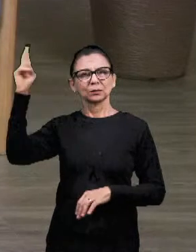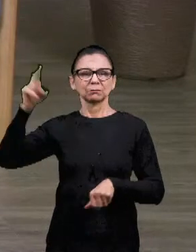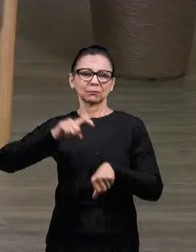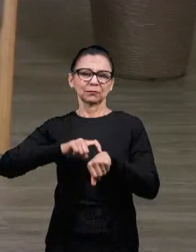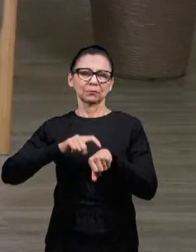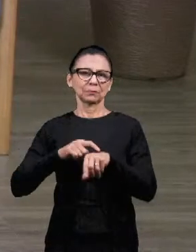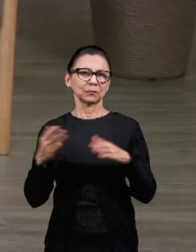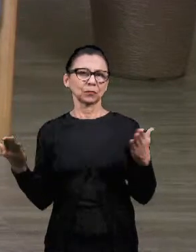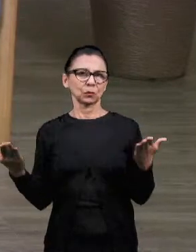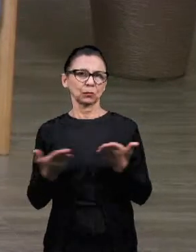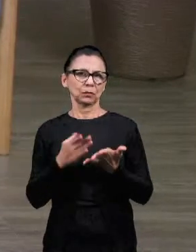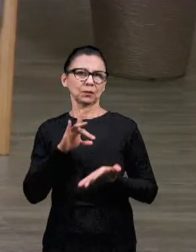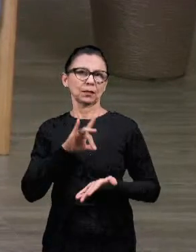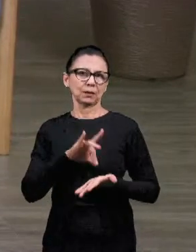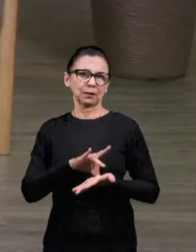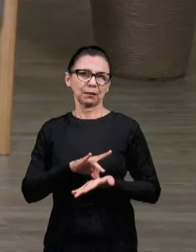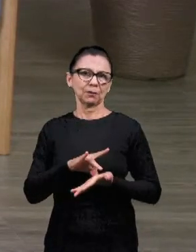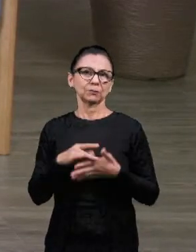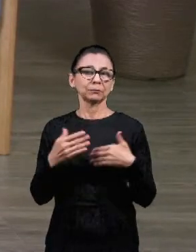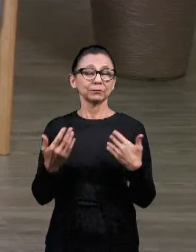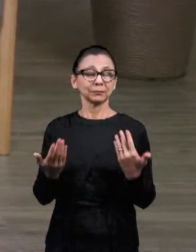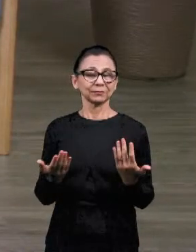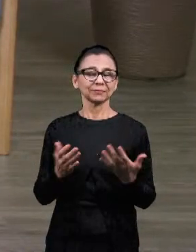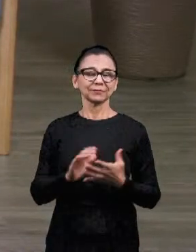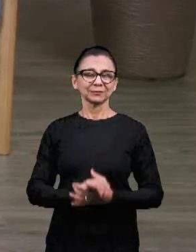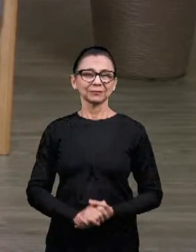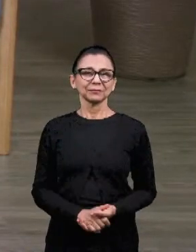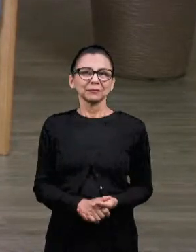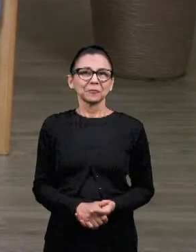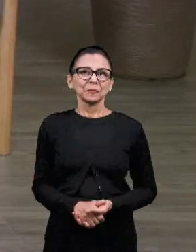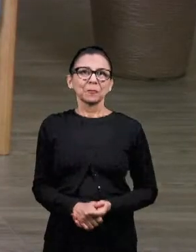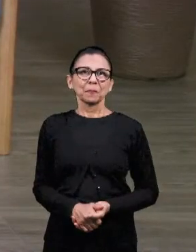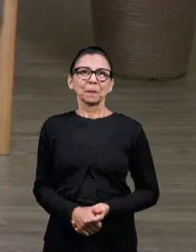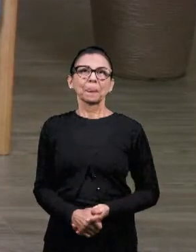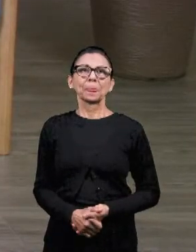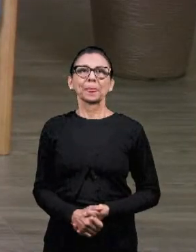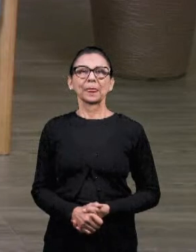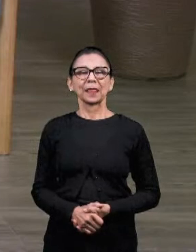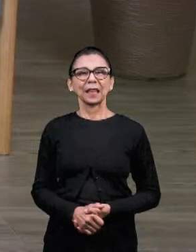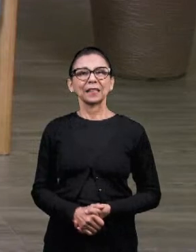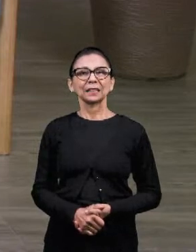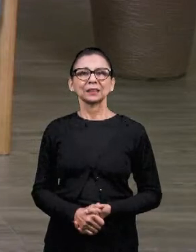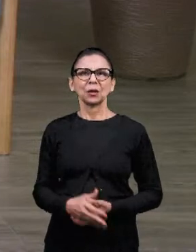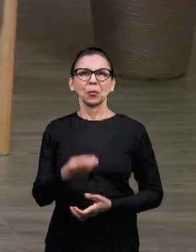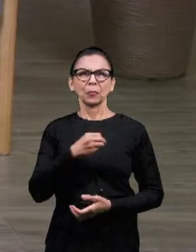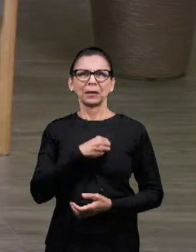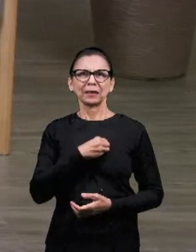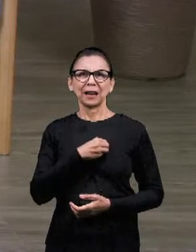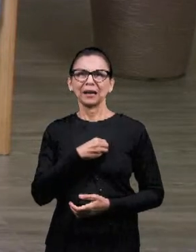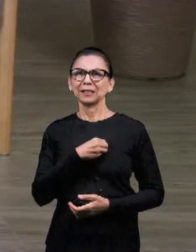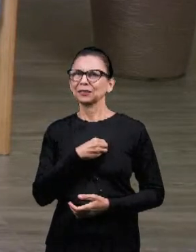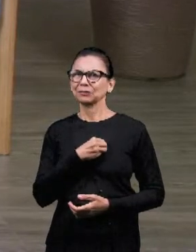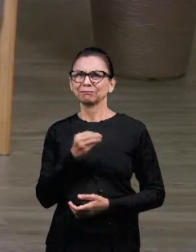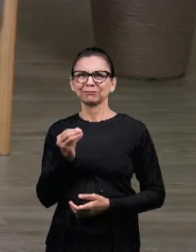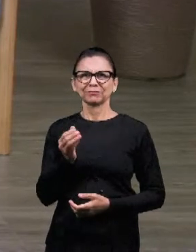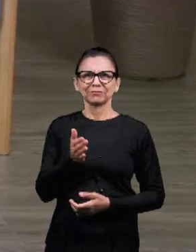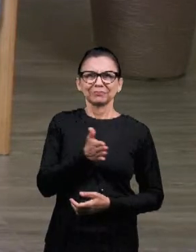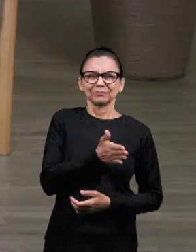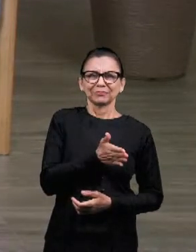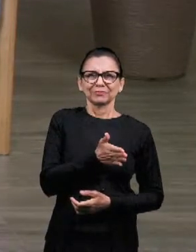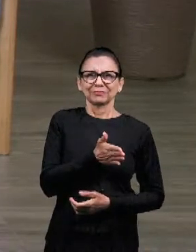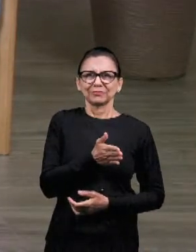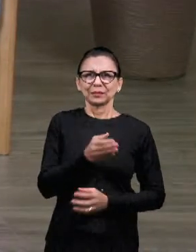que aonde abundou o pecado... Superabundou a graça. Superabundou a graça e nós temos a experiência, a